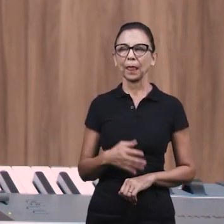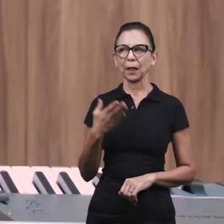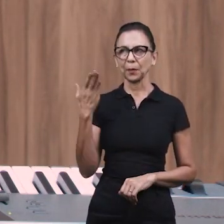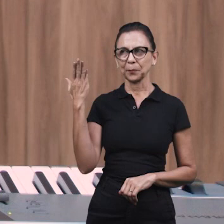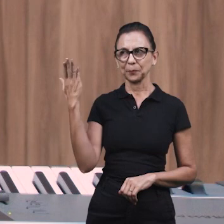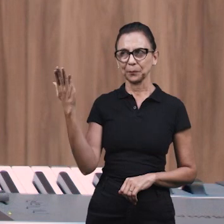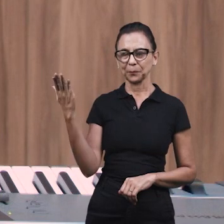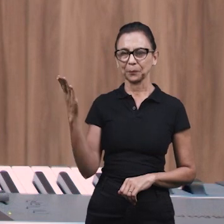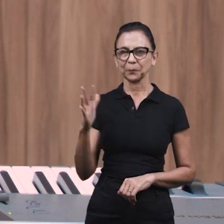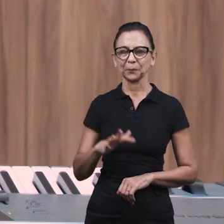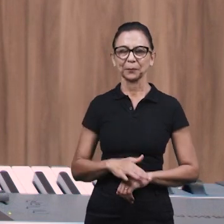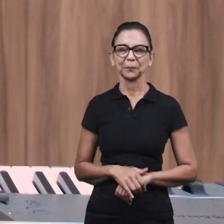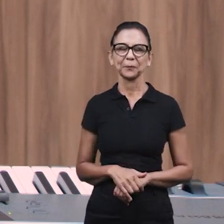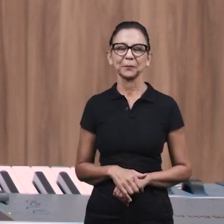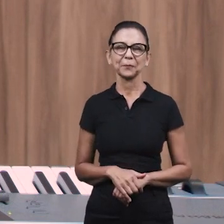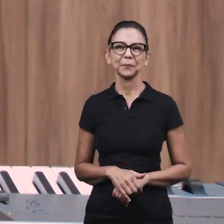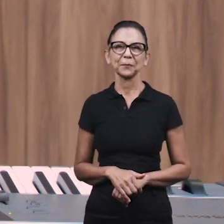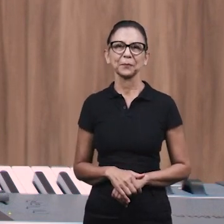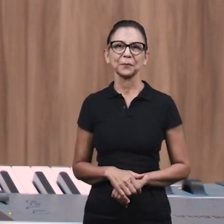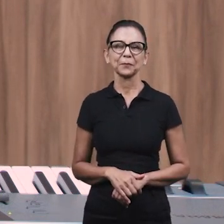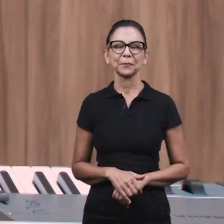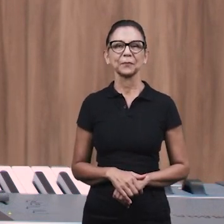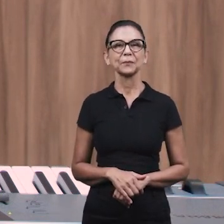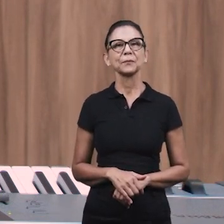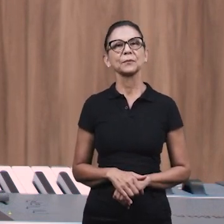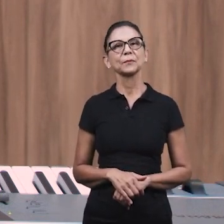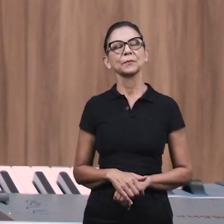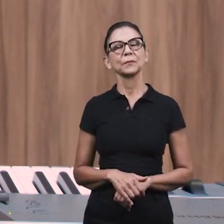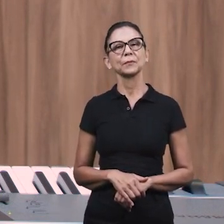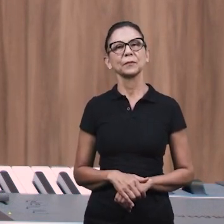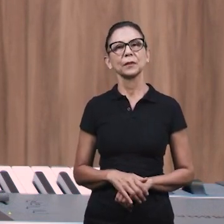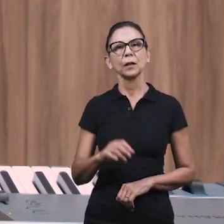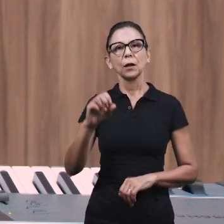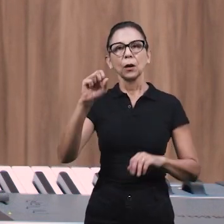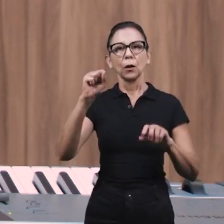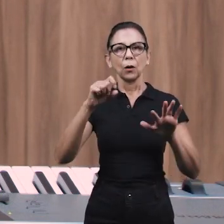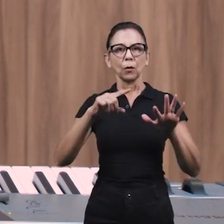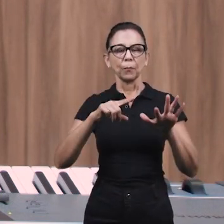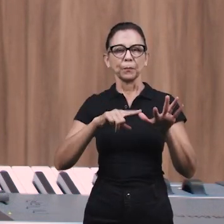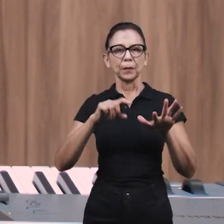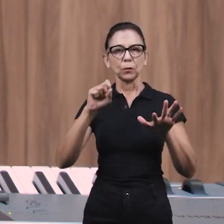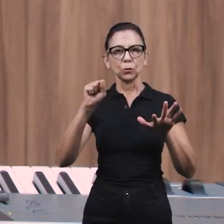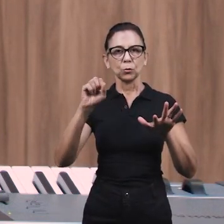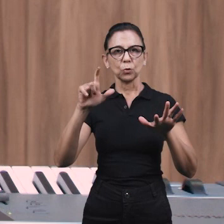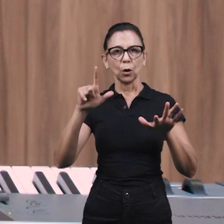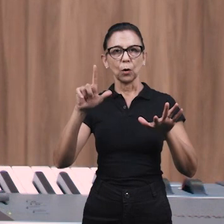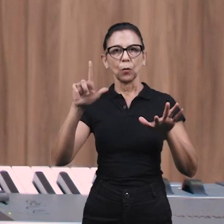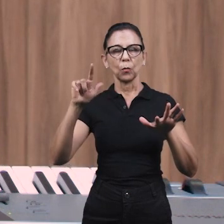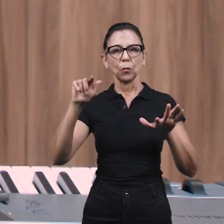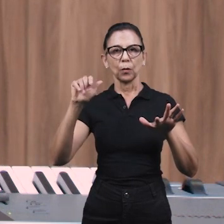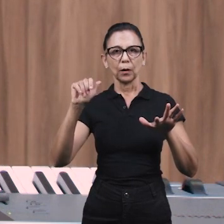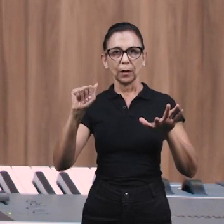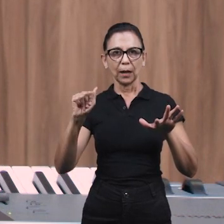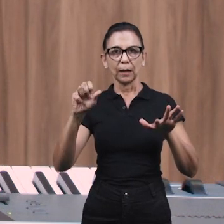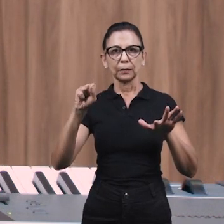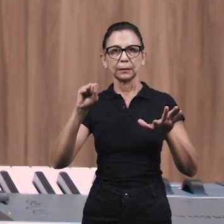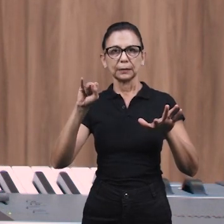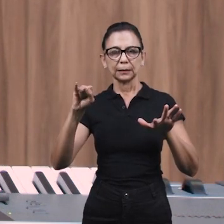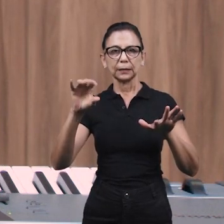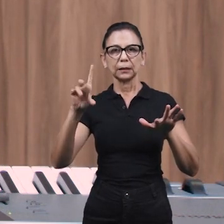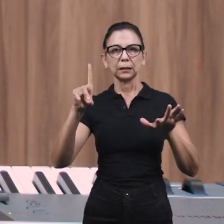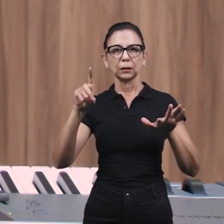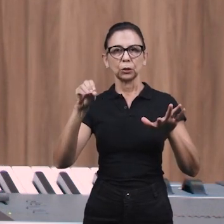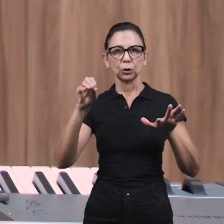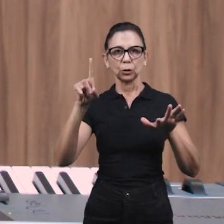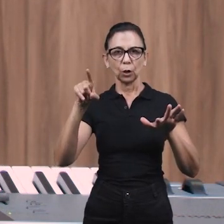aqui, de forma que o dedo 1 fique no Sol, o dedo 2 no Lá, o dedo 3 no Si, o dedo 4 no Dó,